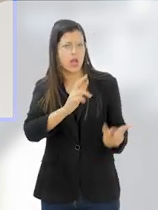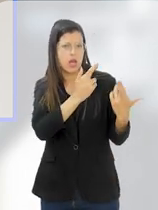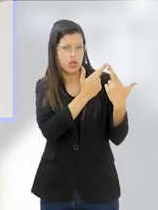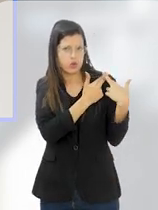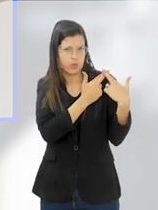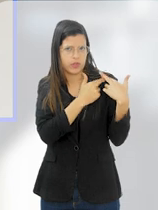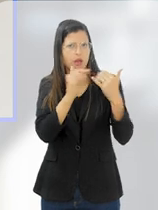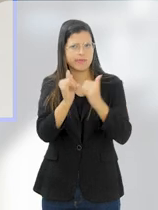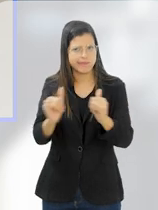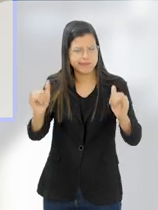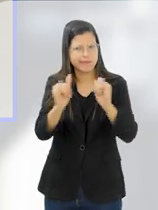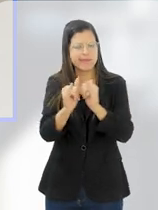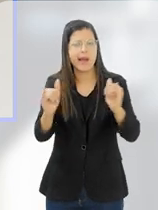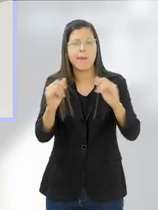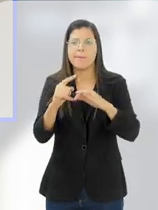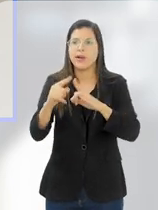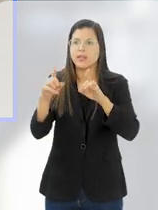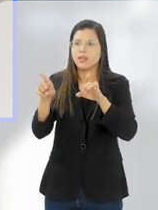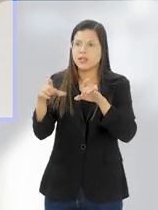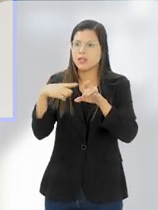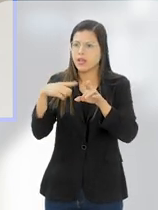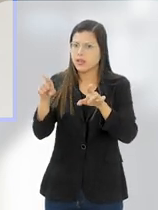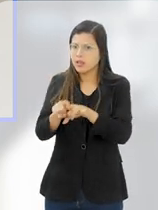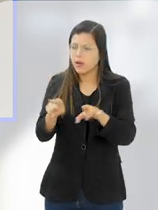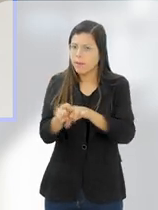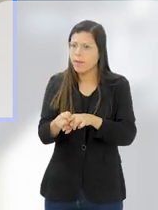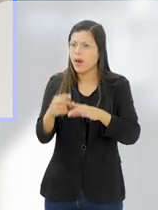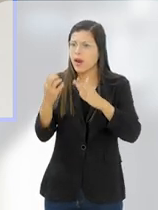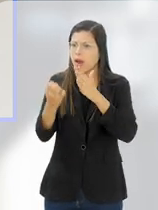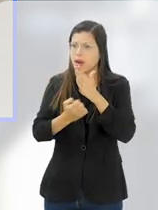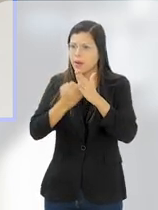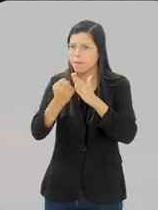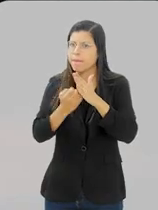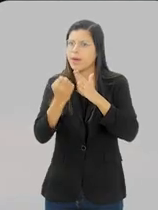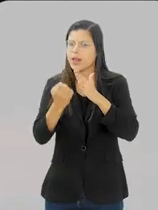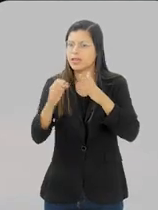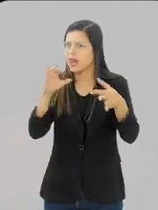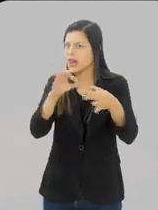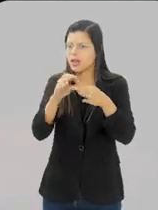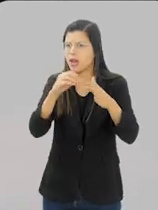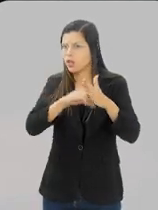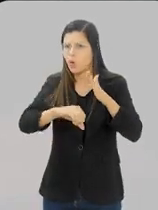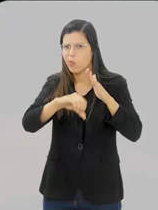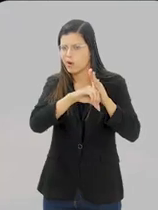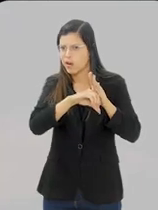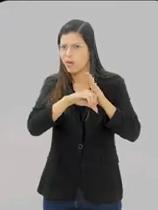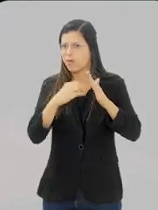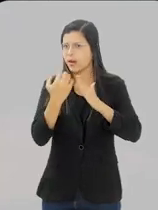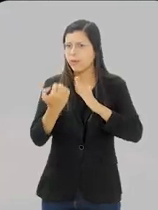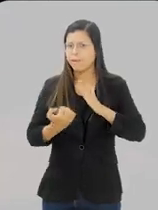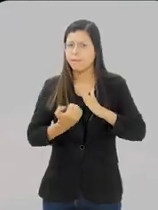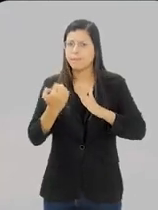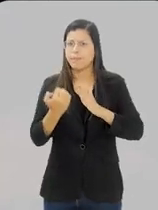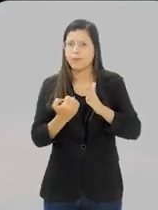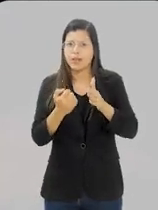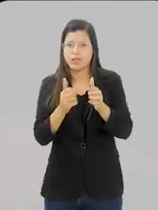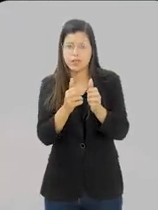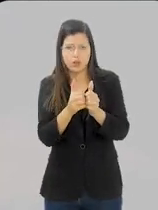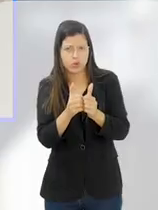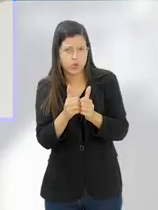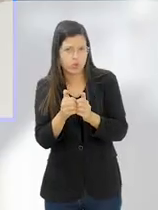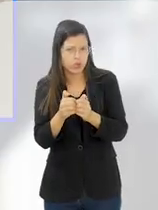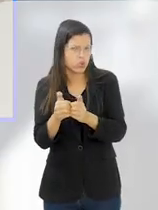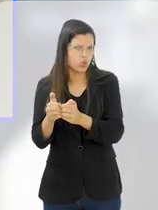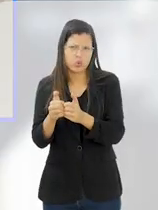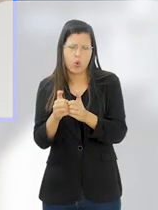veiculação, mas também existe a empresa diretamente ligada ao crime de estimular o jogo para menores, que é a empresa do jogo do